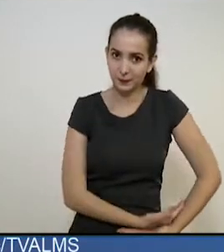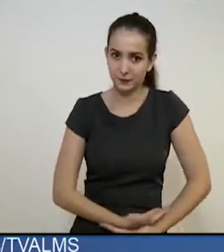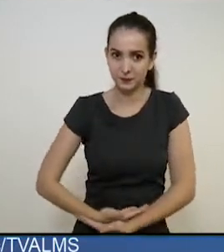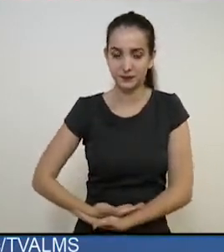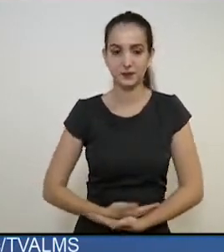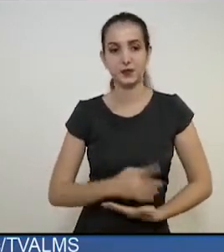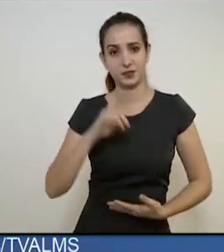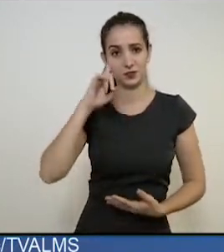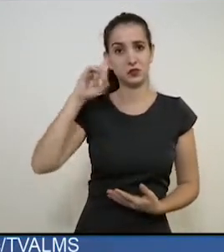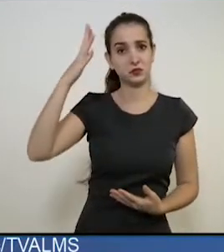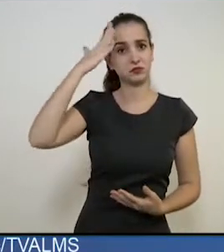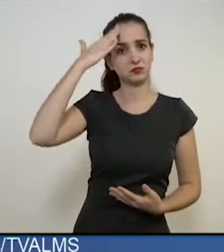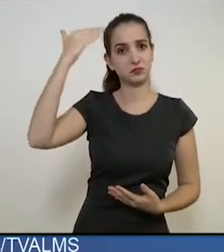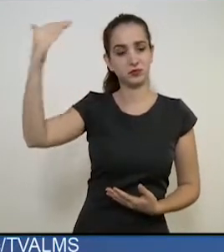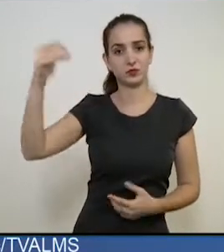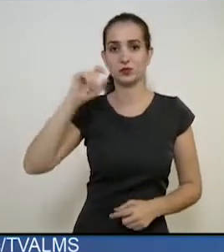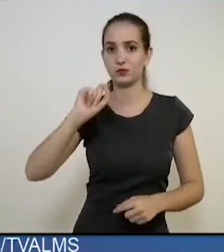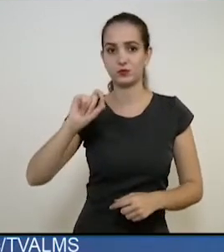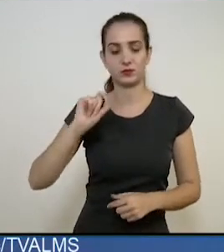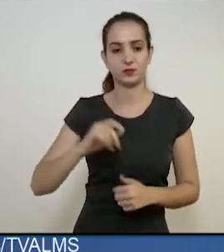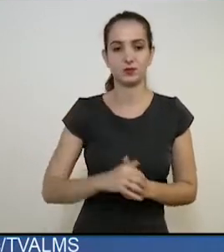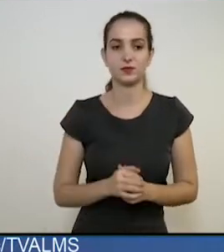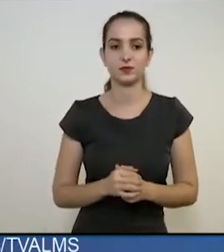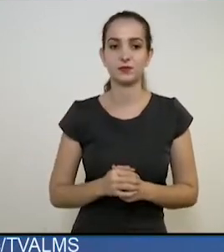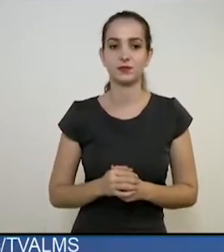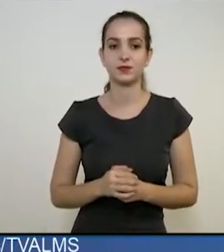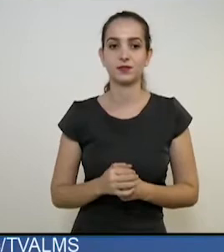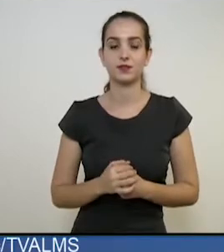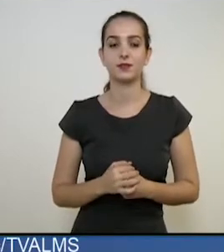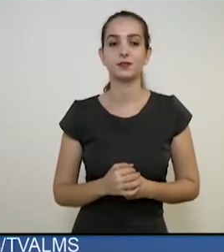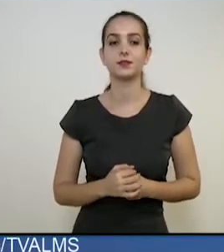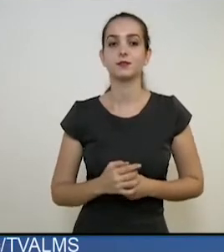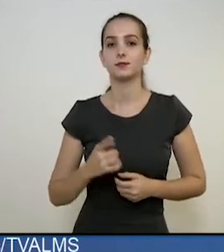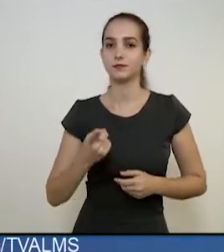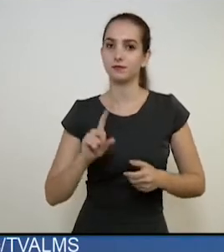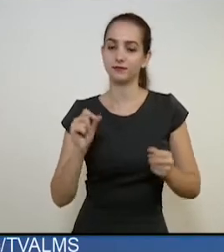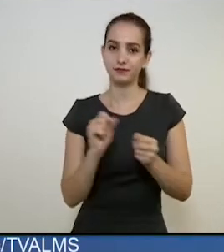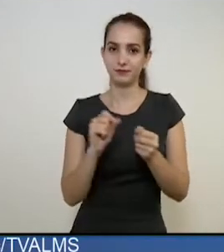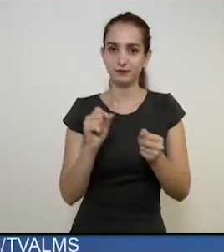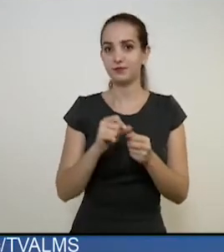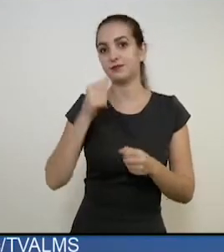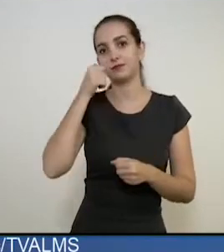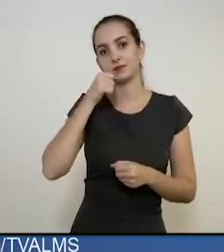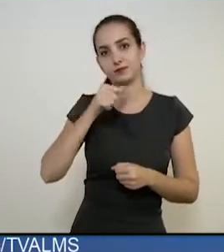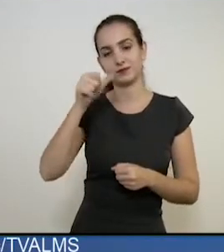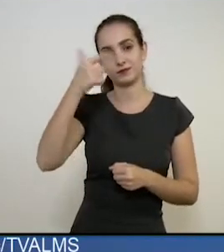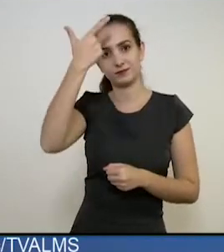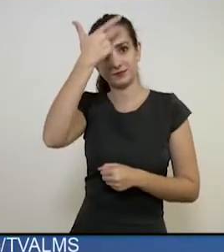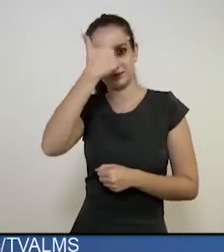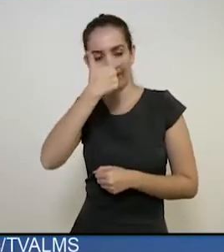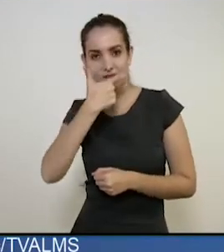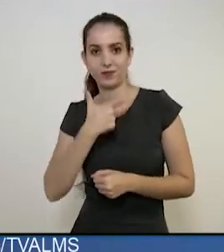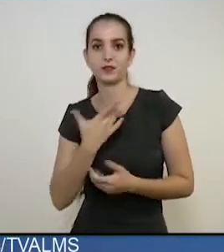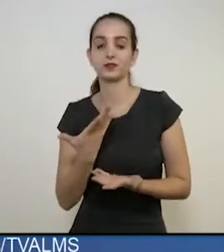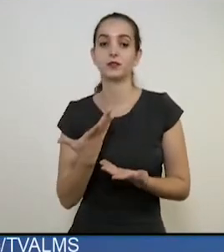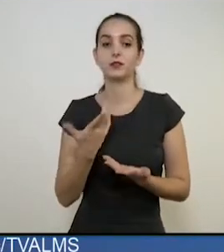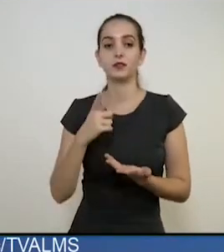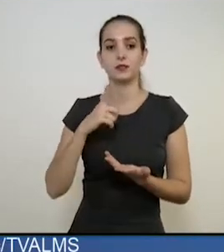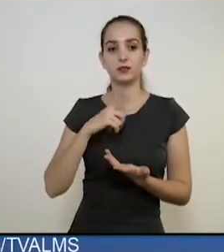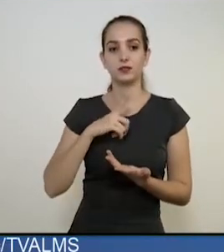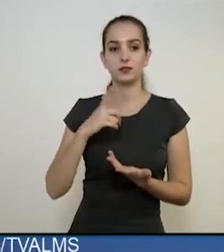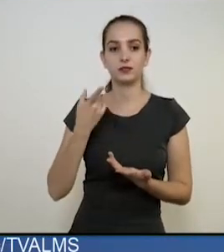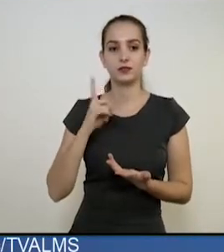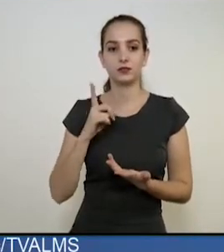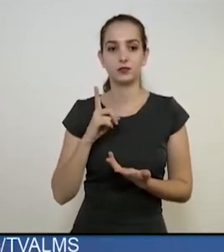sábio que não tirou, não fez a mulher nem da parte frontal masculina e